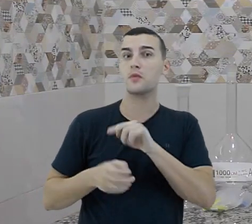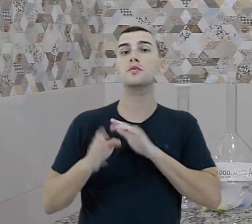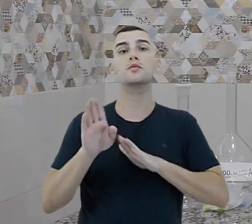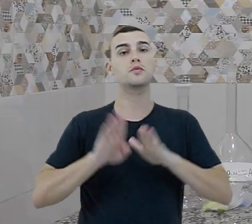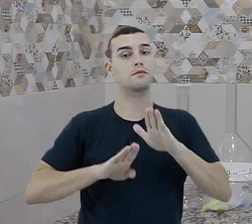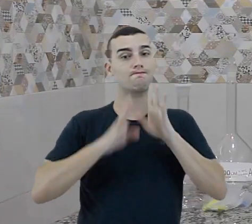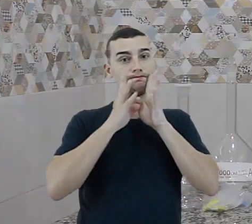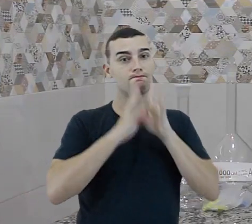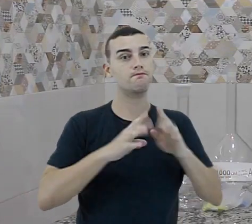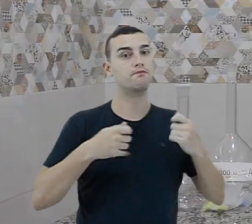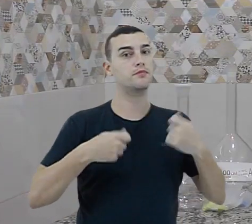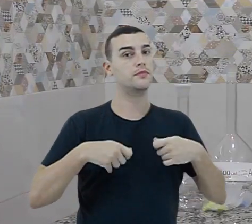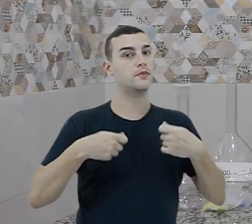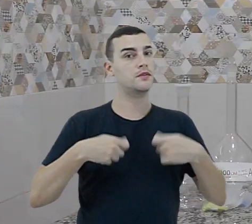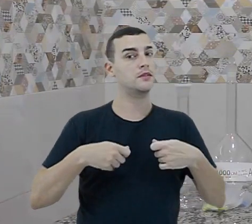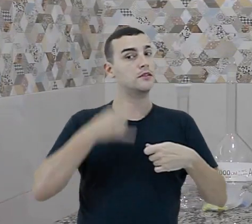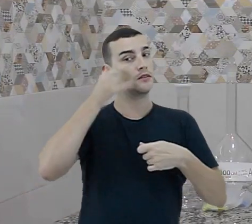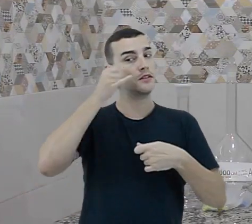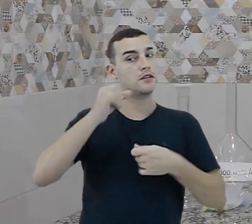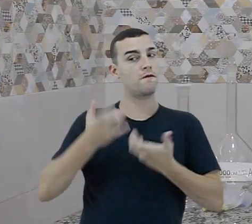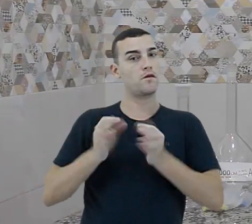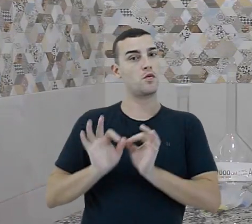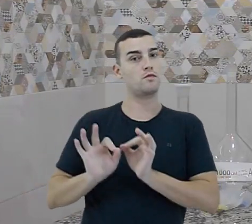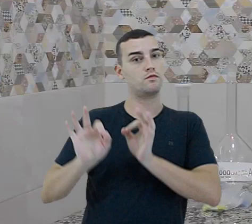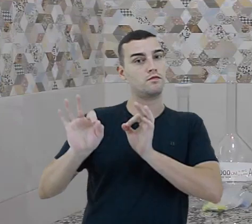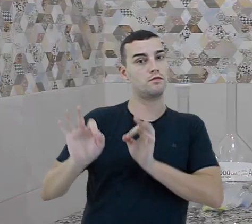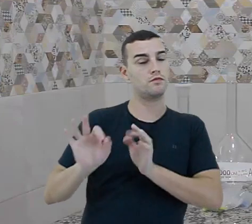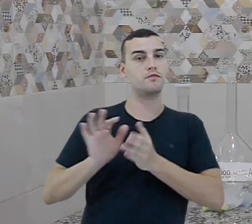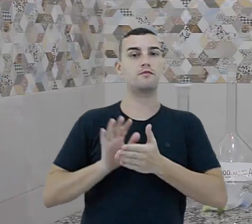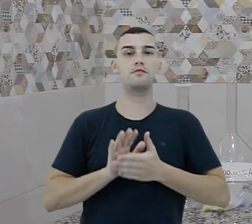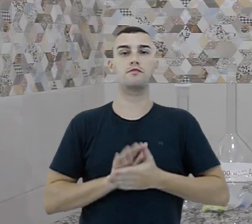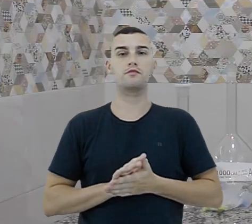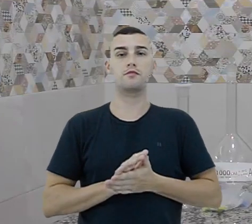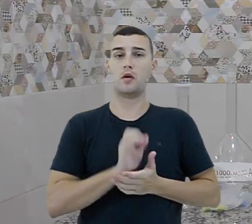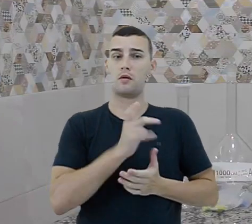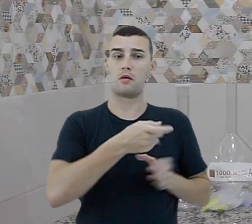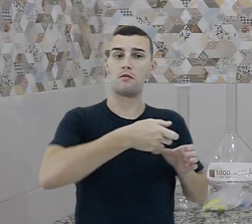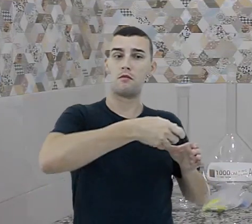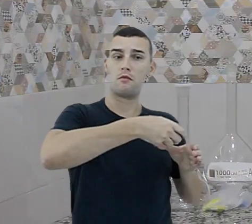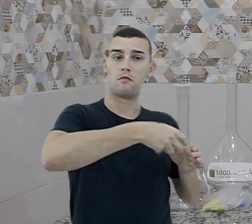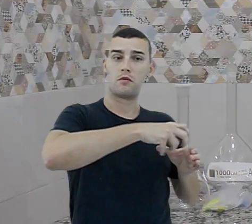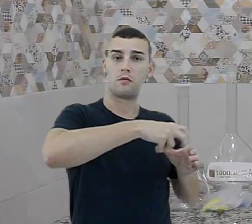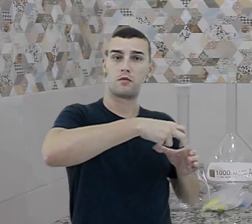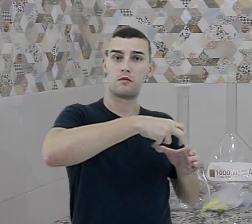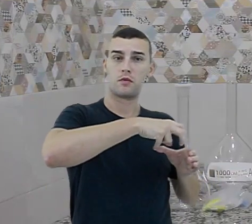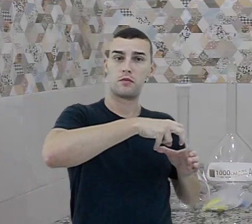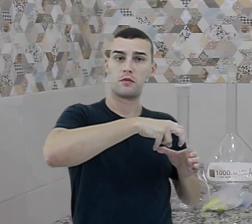tem fonte de chamas próximo a mim. Então eu venho, abro